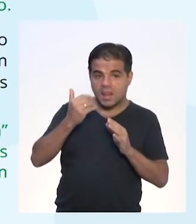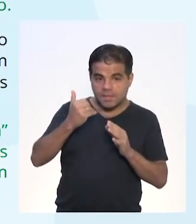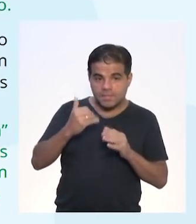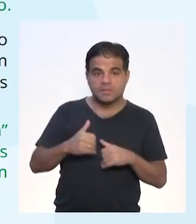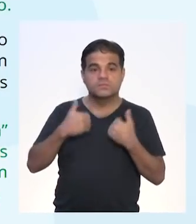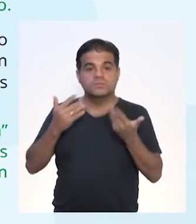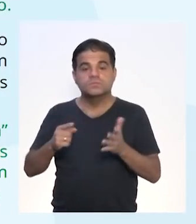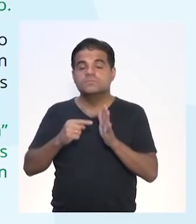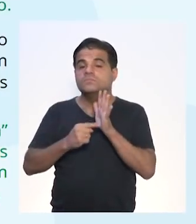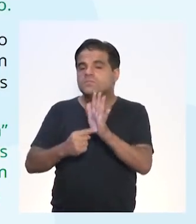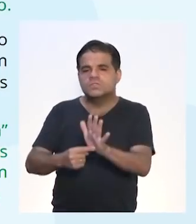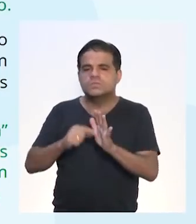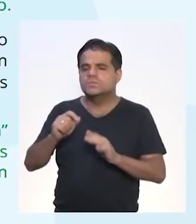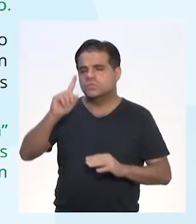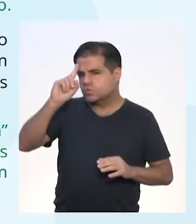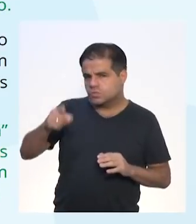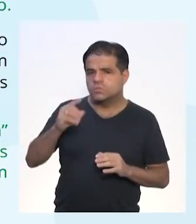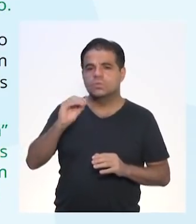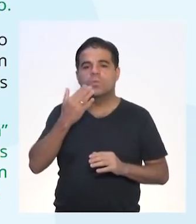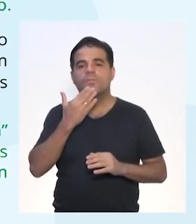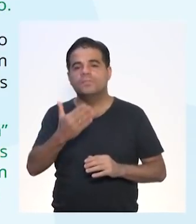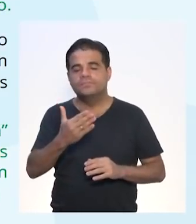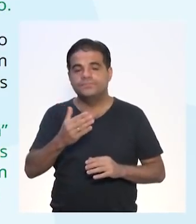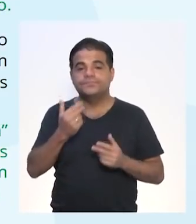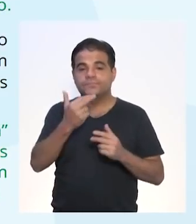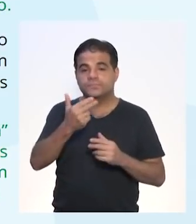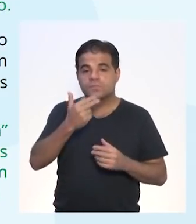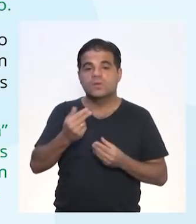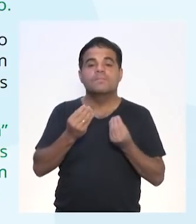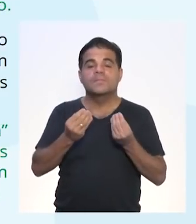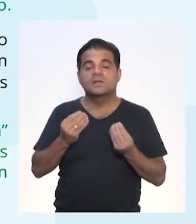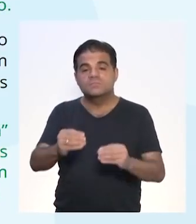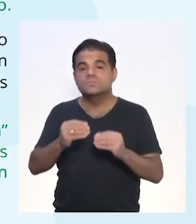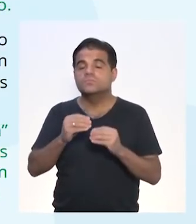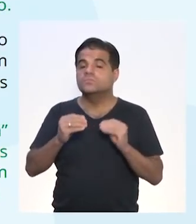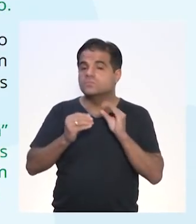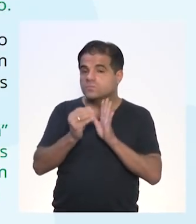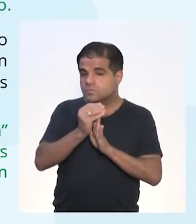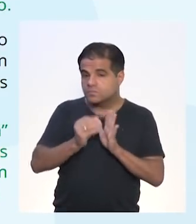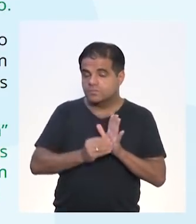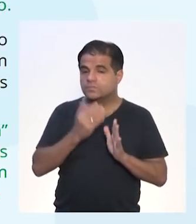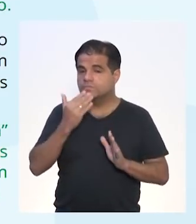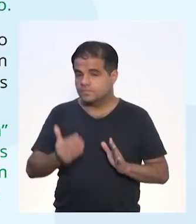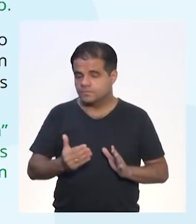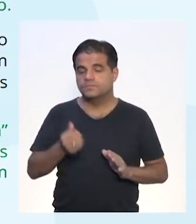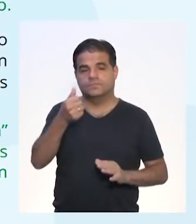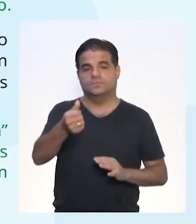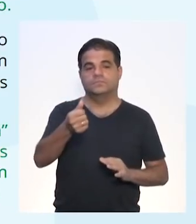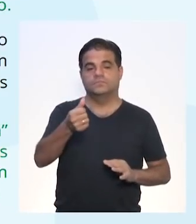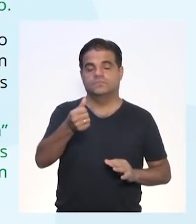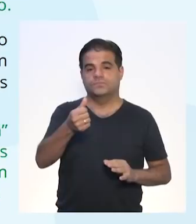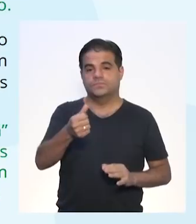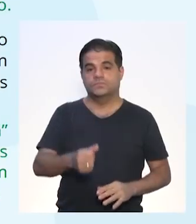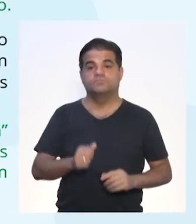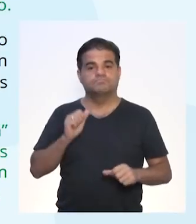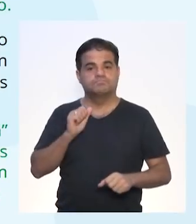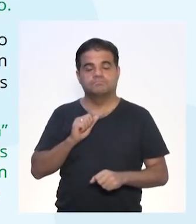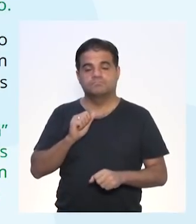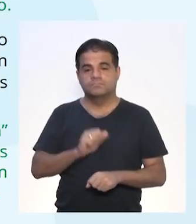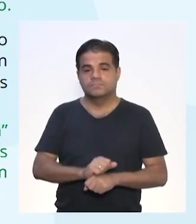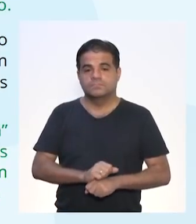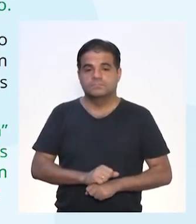ou pedido. Cores servem para destacar o pedido. Das 6 colocaram. Parou.